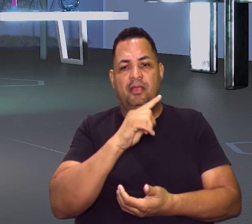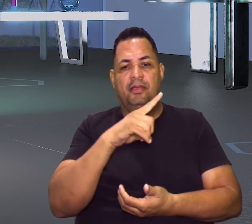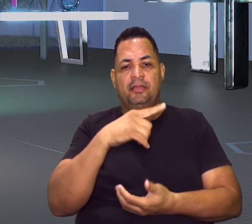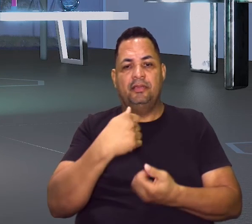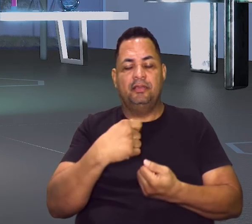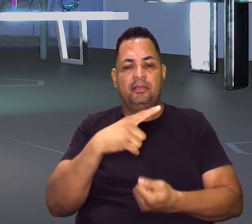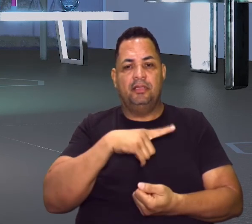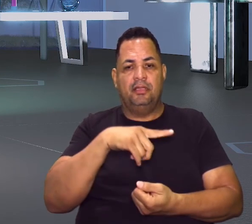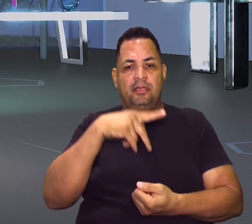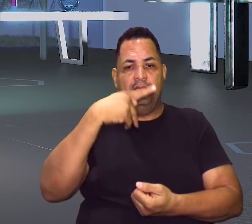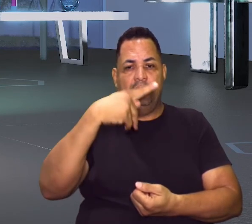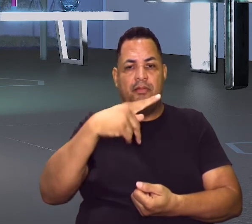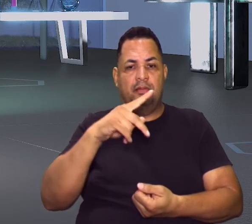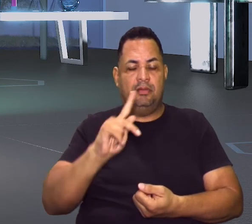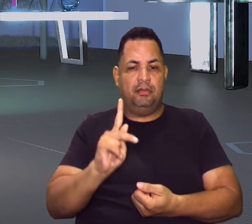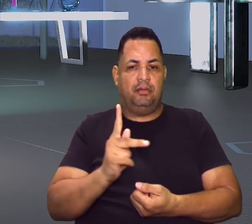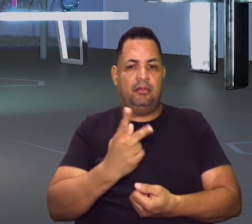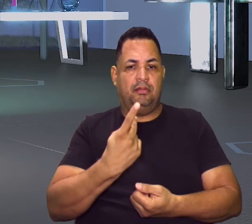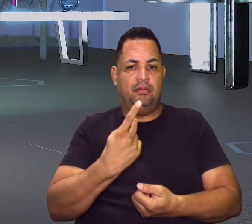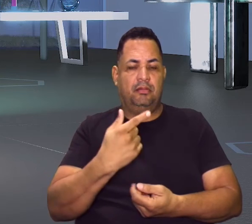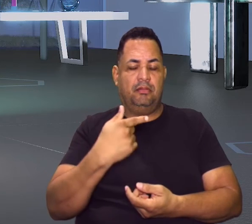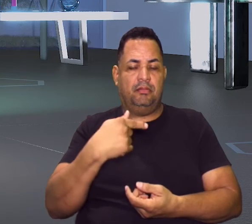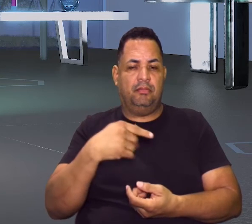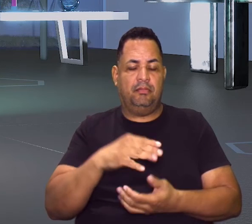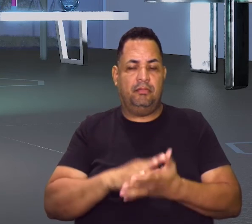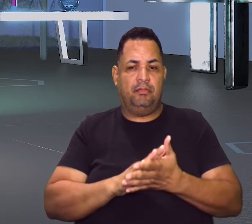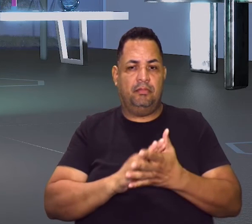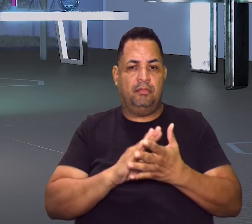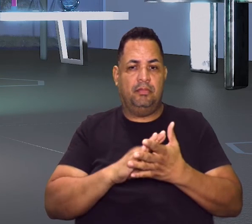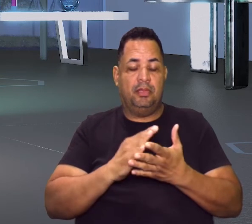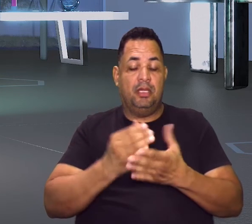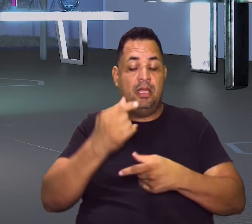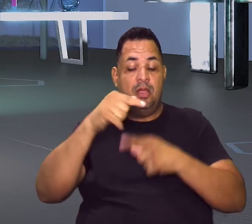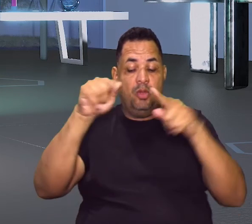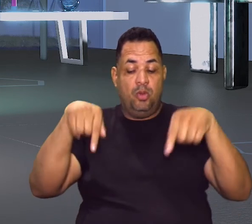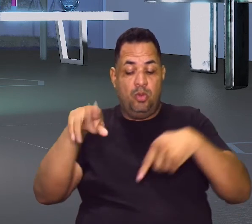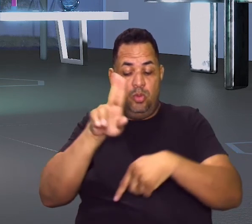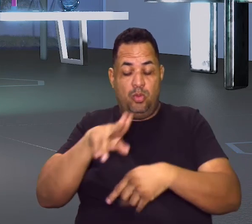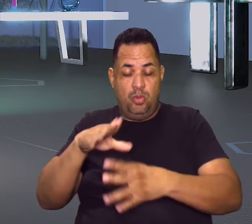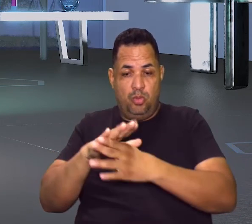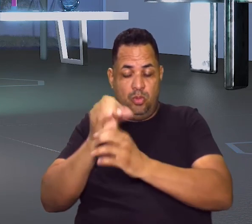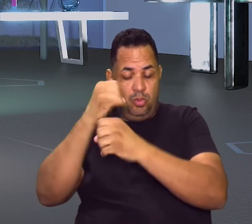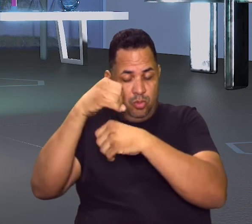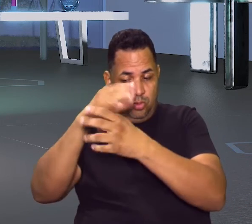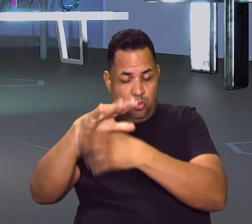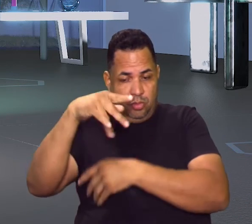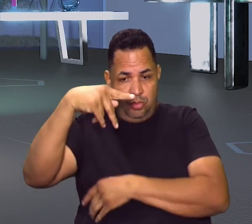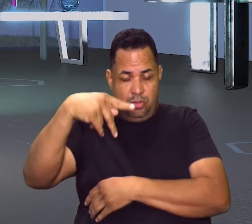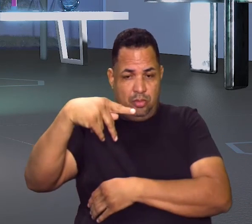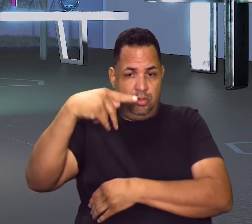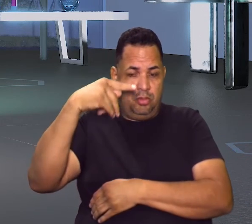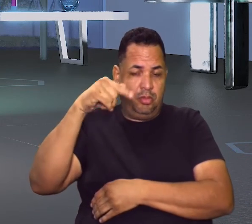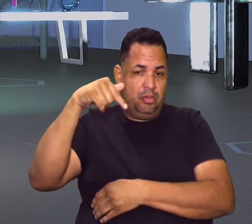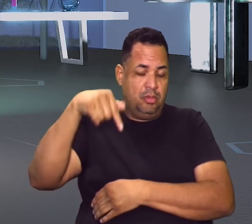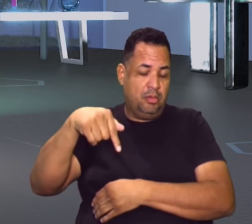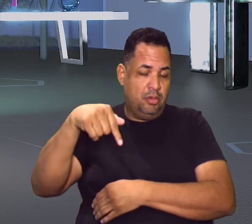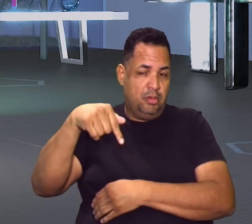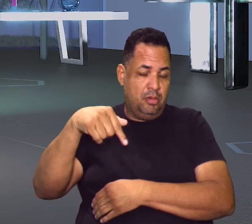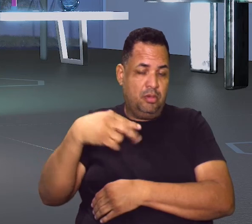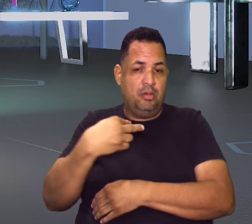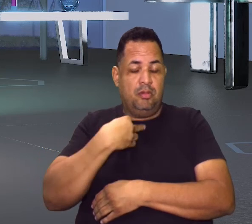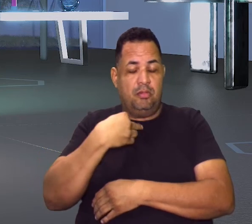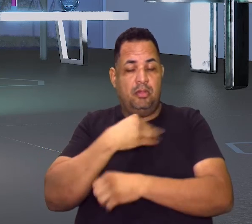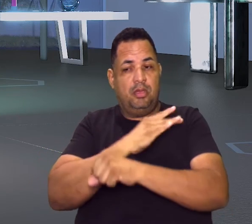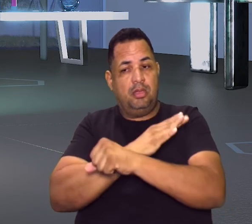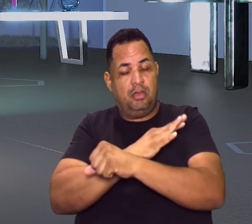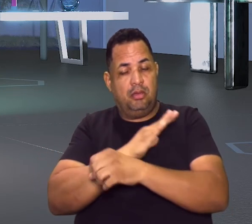tem que pH para fins de laboratório é 7. Não pode ser ácida, também